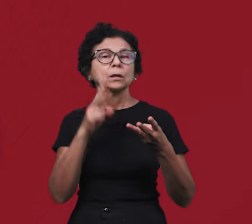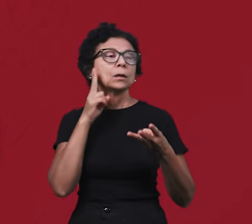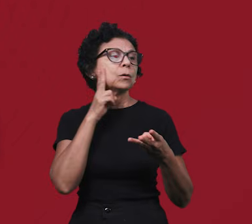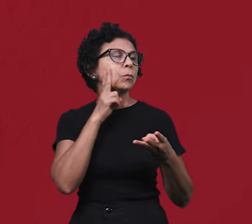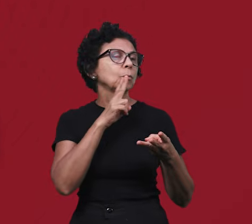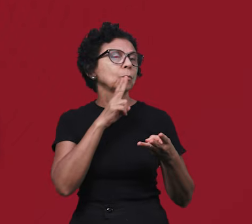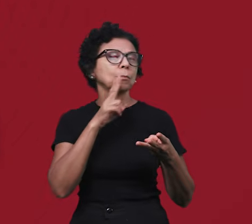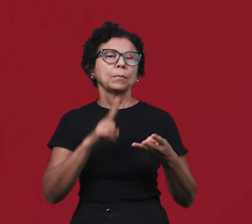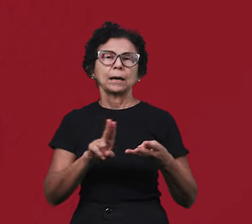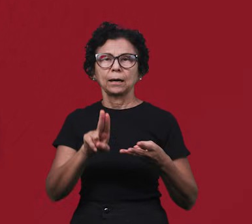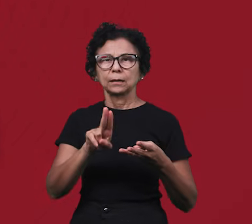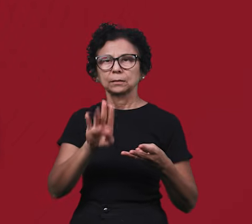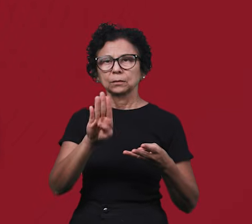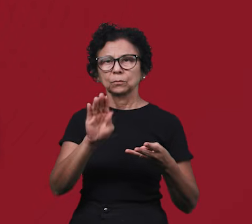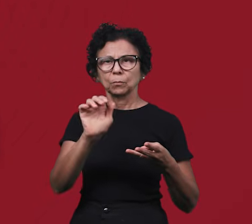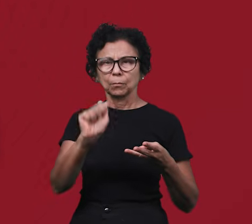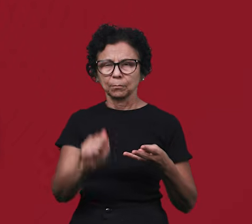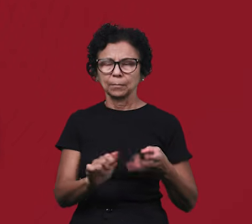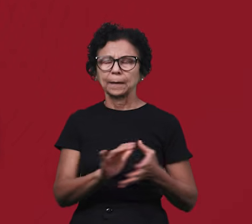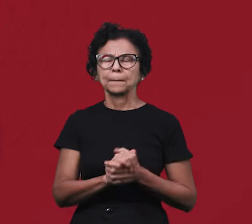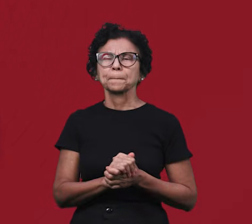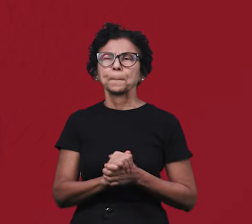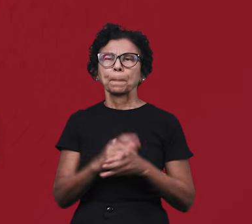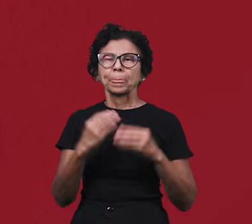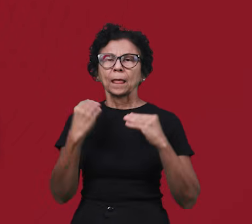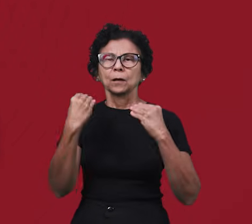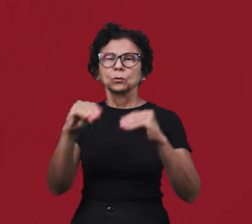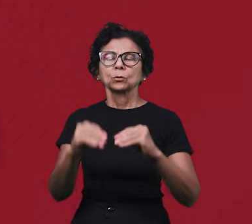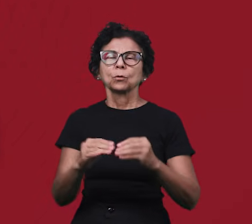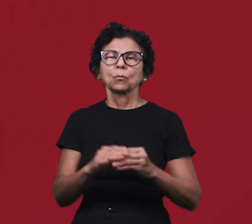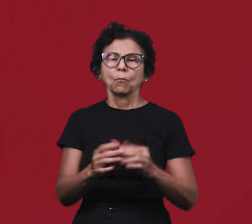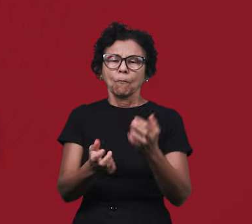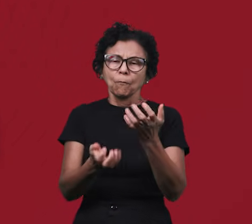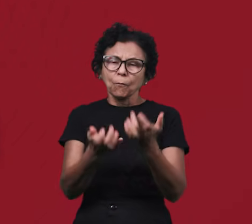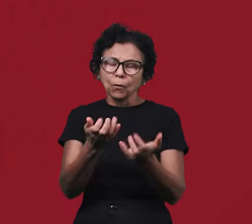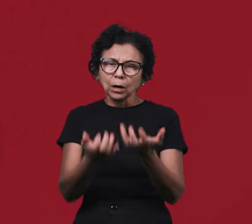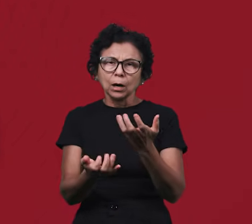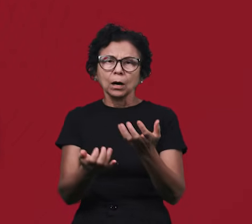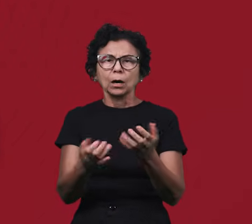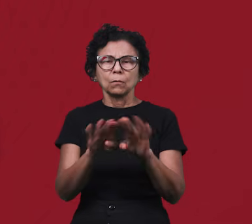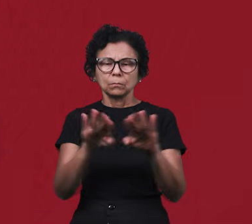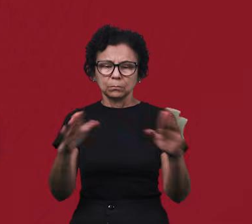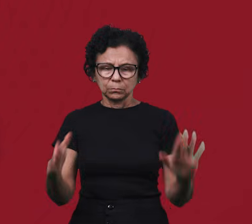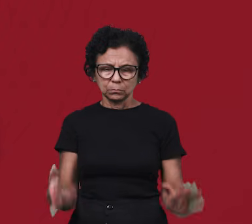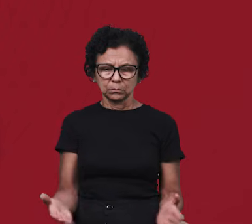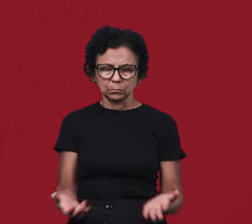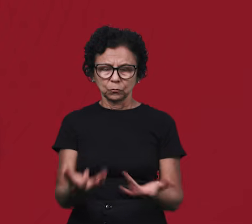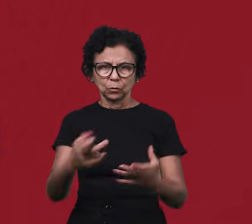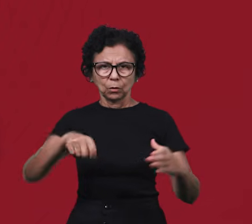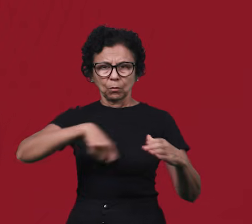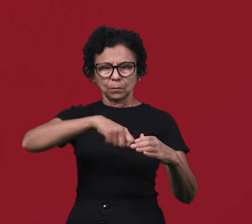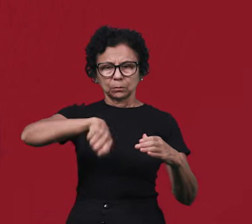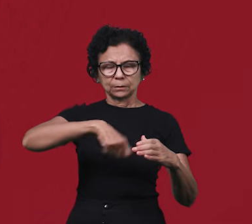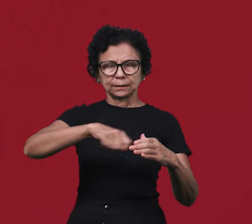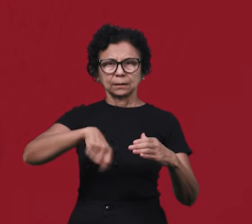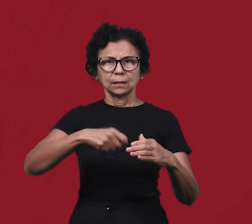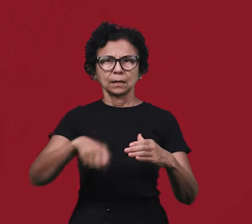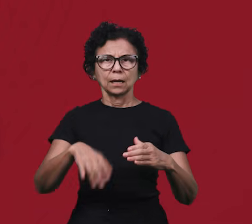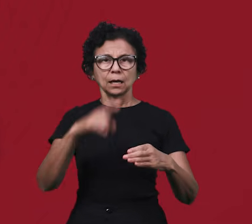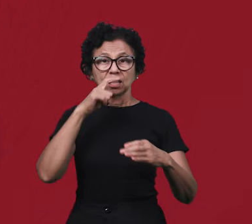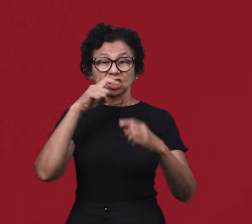com mobílias, geladeiras, fogões, tudo aquilo que eles colocaram que perderam,